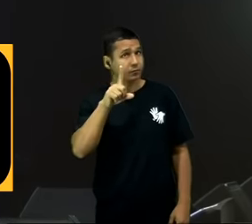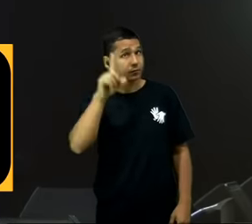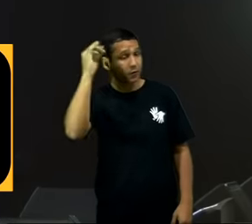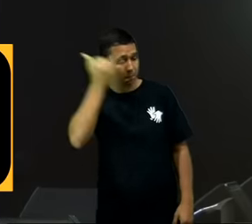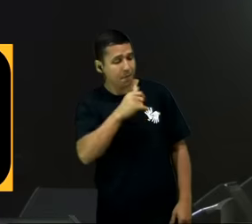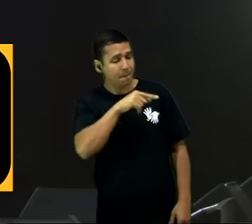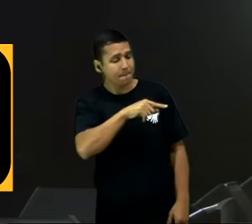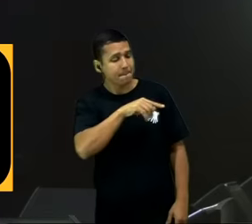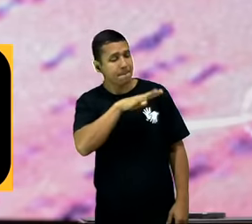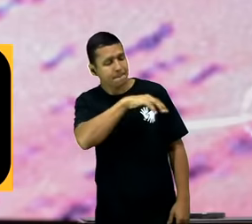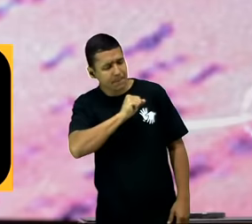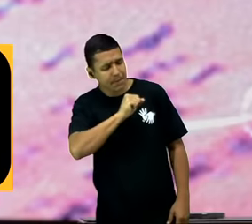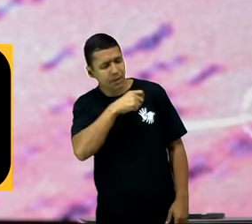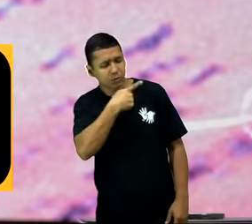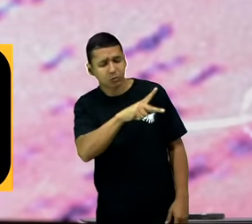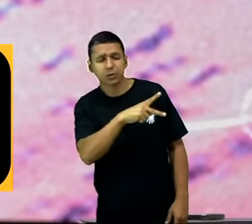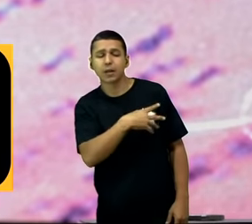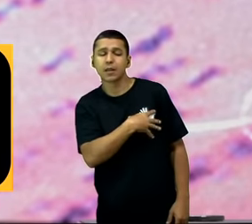ele.